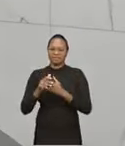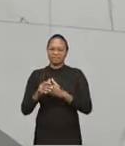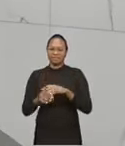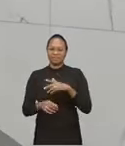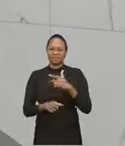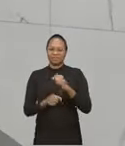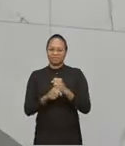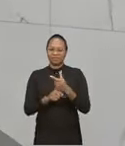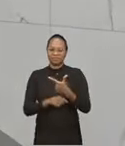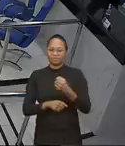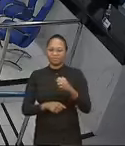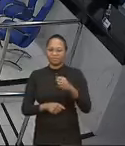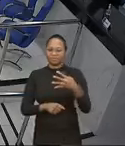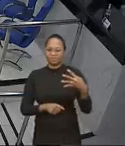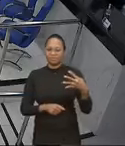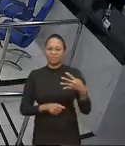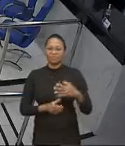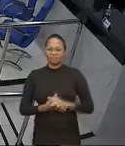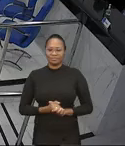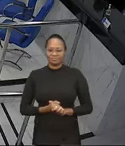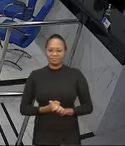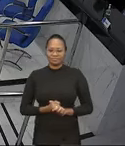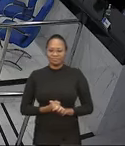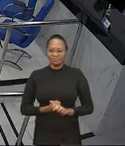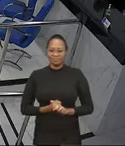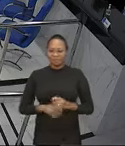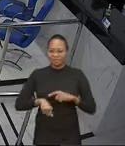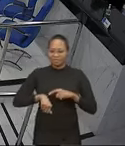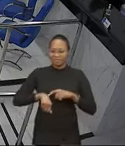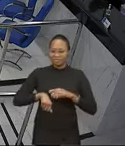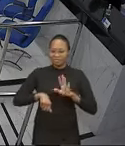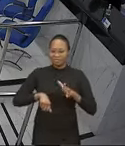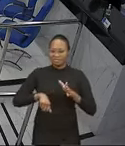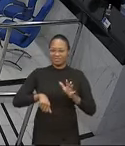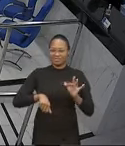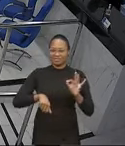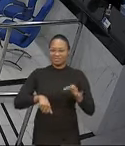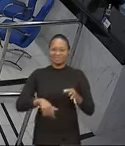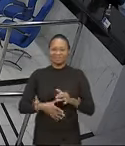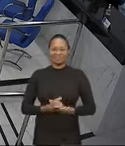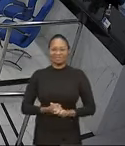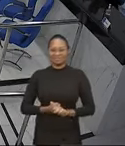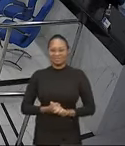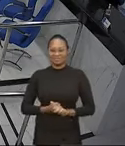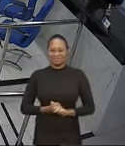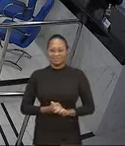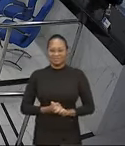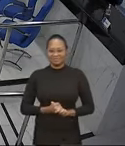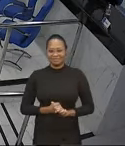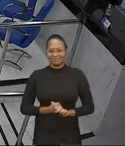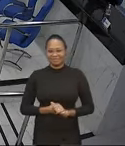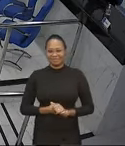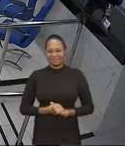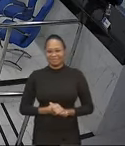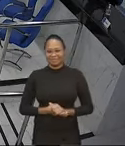Senhor e Deus abençoe a todos. Já acabou meu tempo, vereador? O senhor hoje abusou da autoridade, viu, senhor